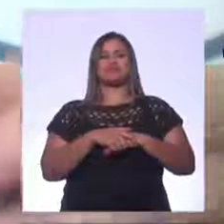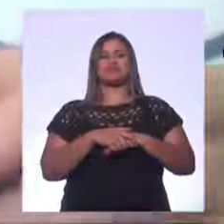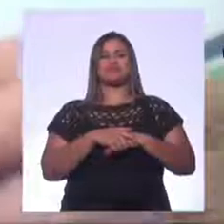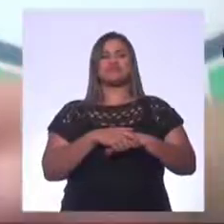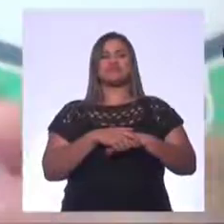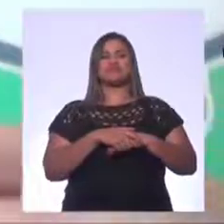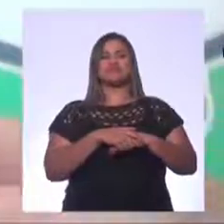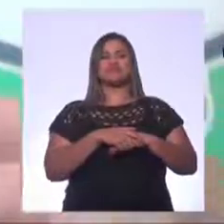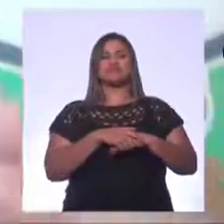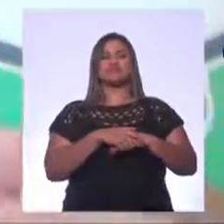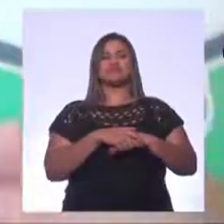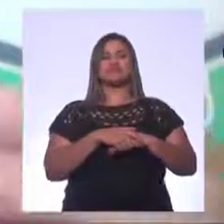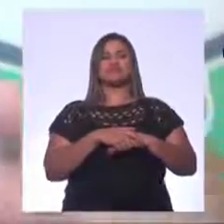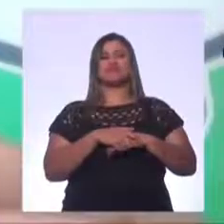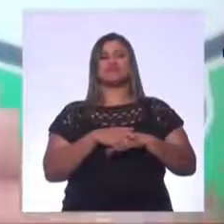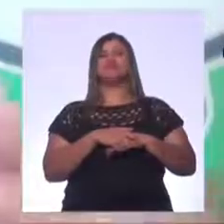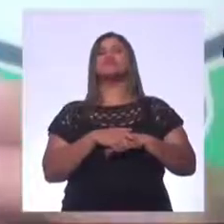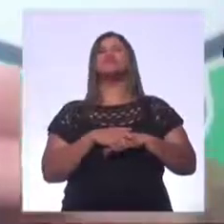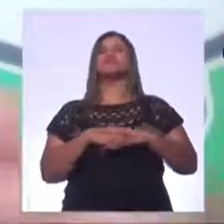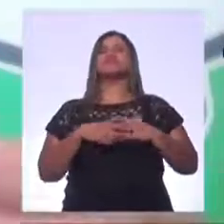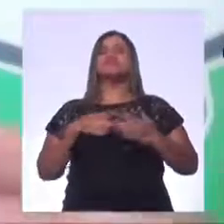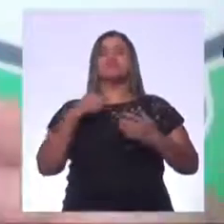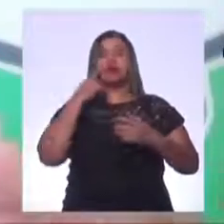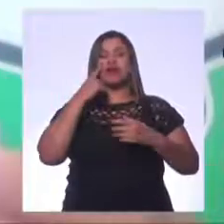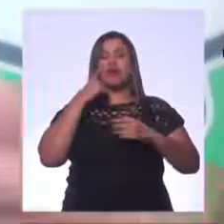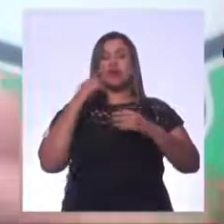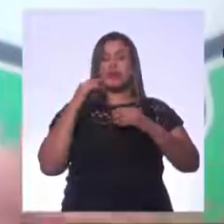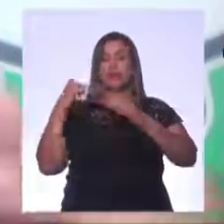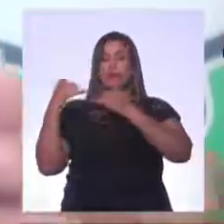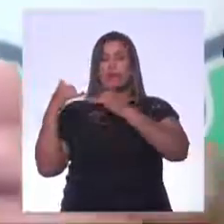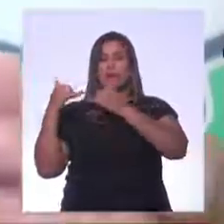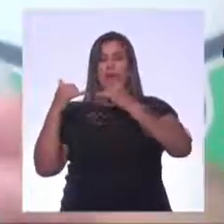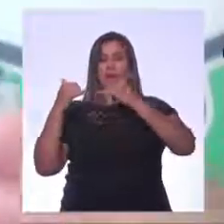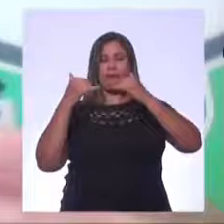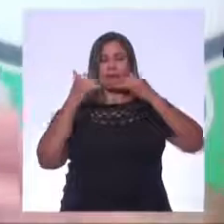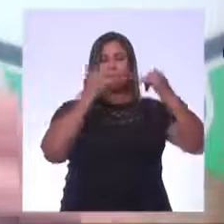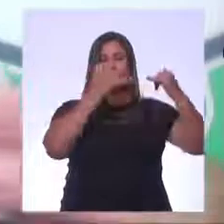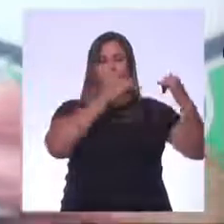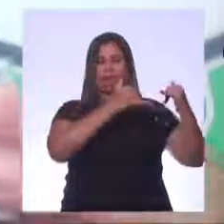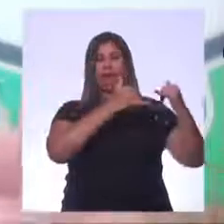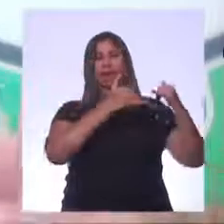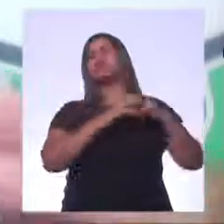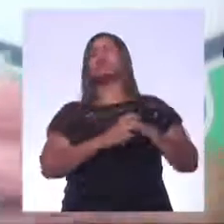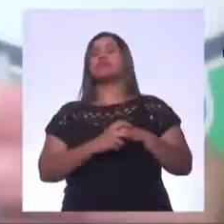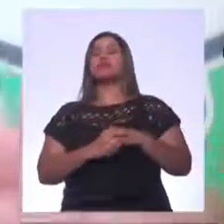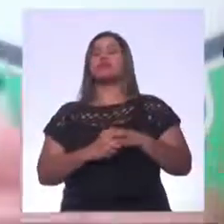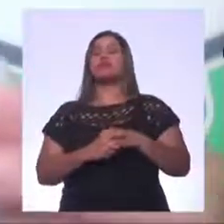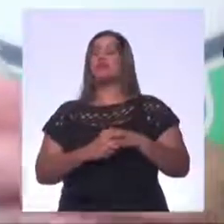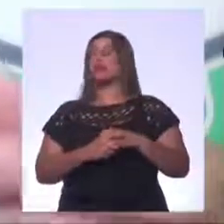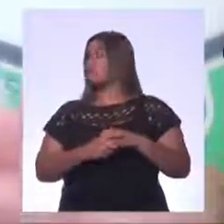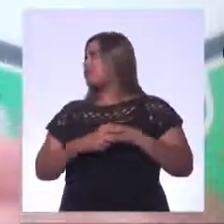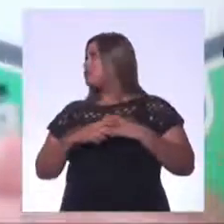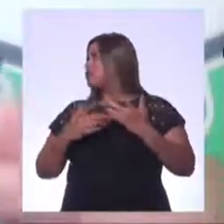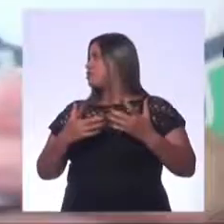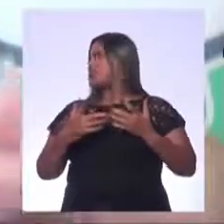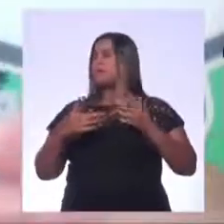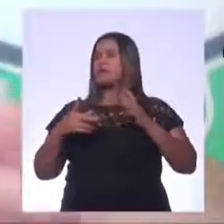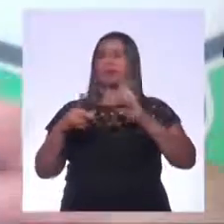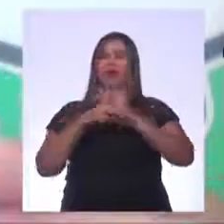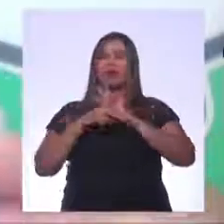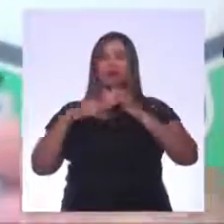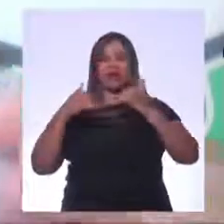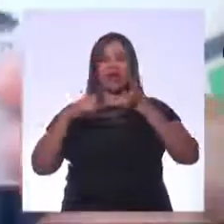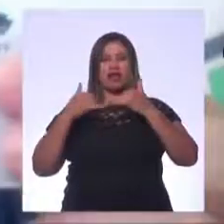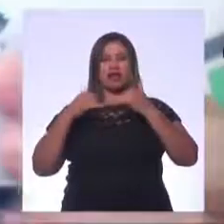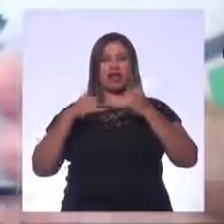ok? Esse movimento, esse desequilíbrio que há, né, essa corrente elétrica que